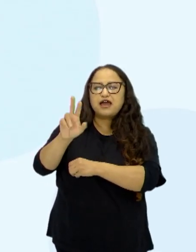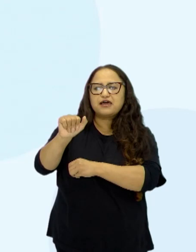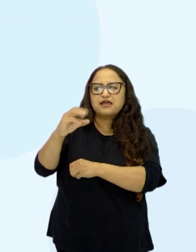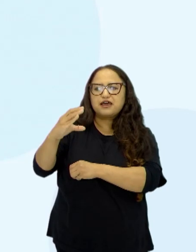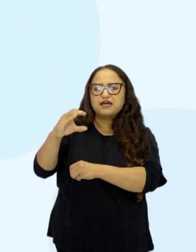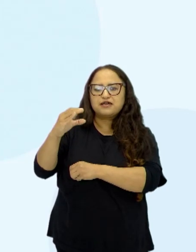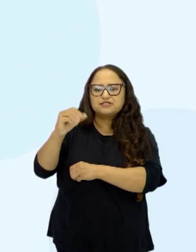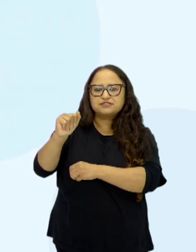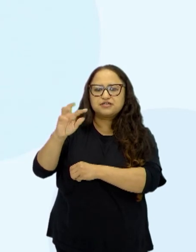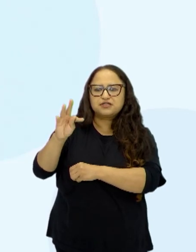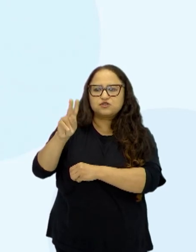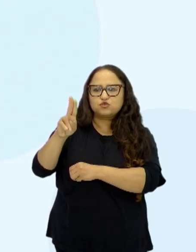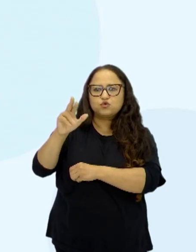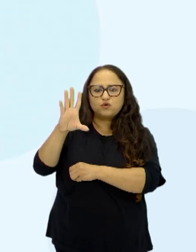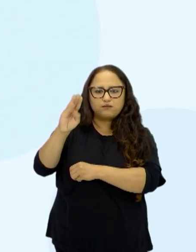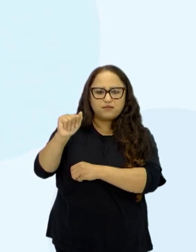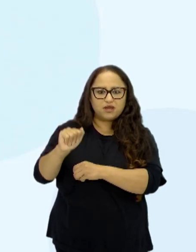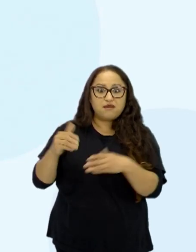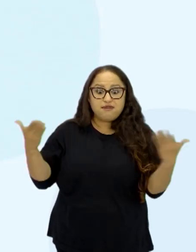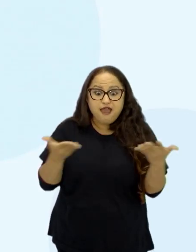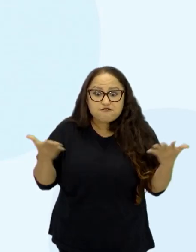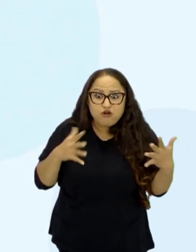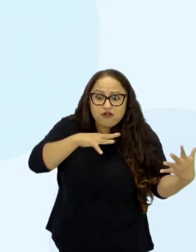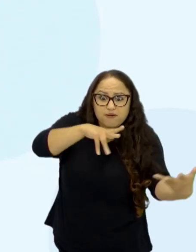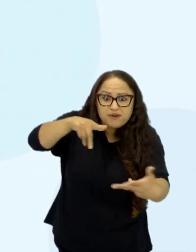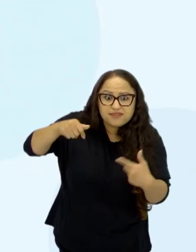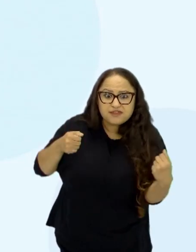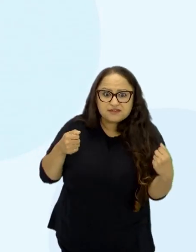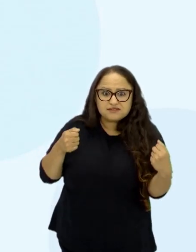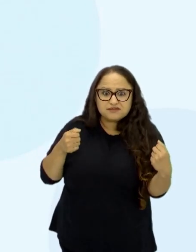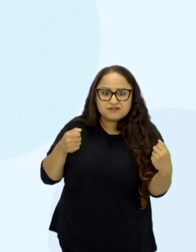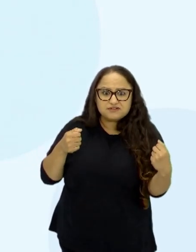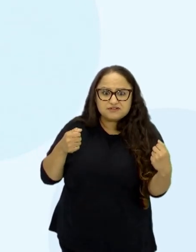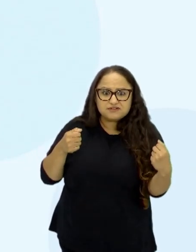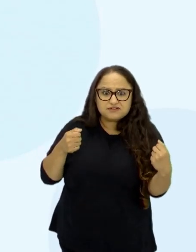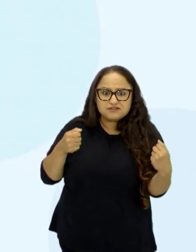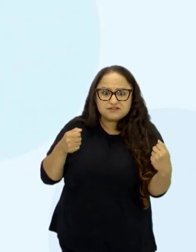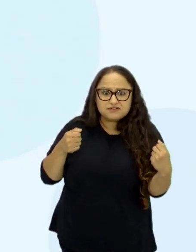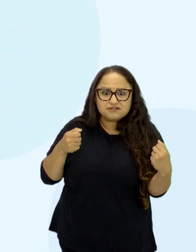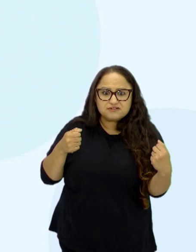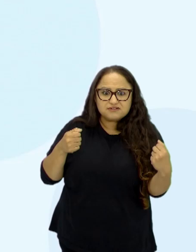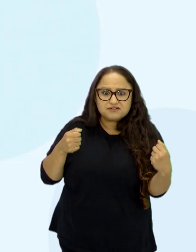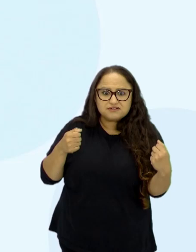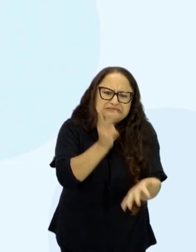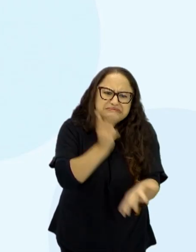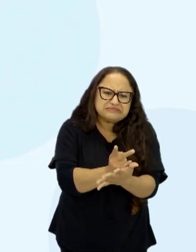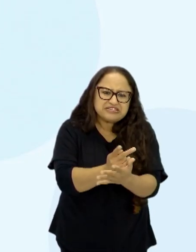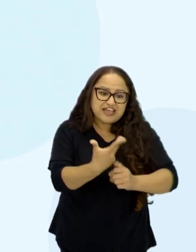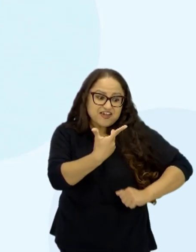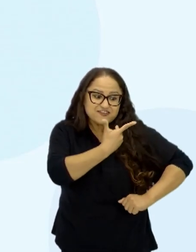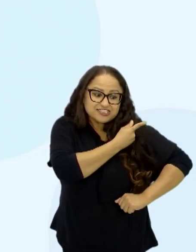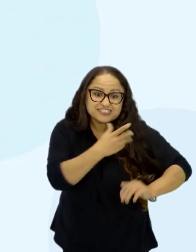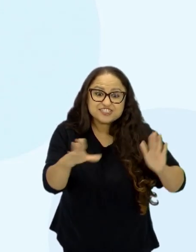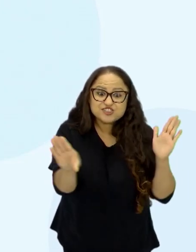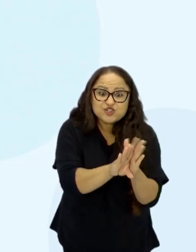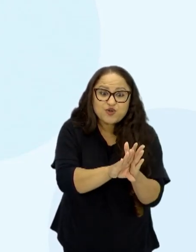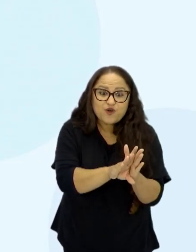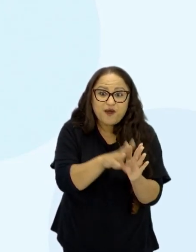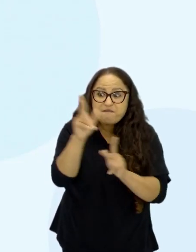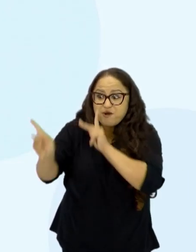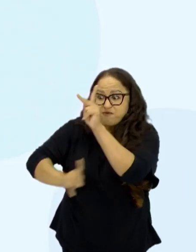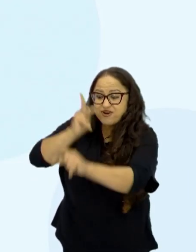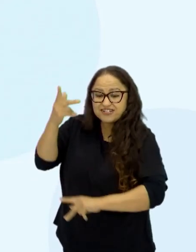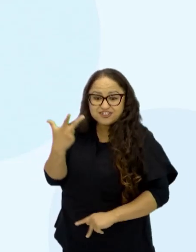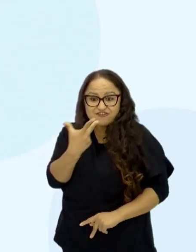E agora, Planeta? E agora, Planeta? A pandemia continuou. A vacina chegou, o povo vacinou,